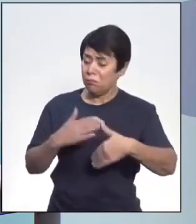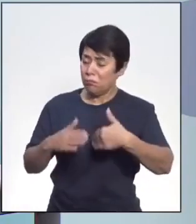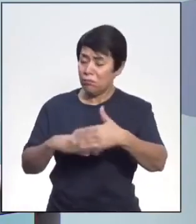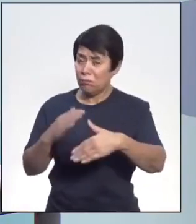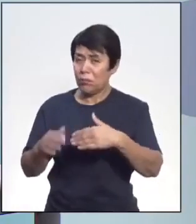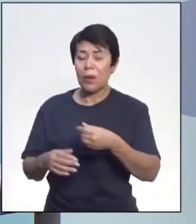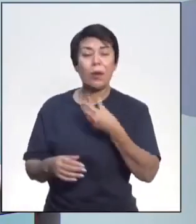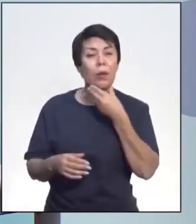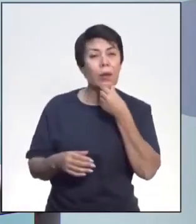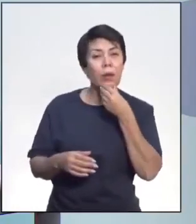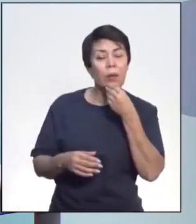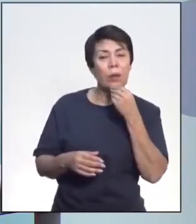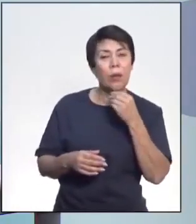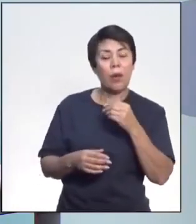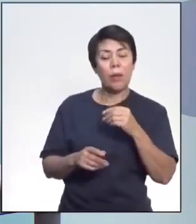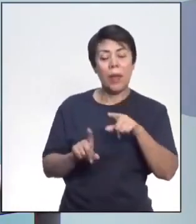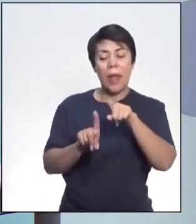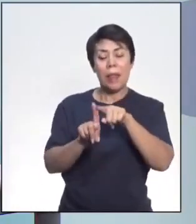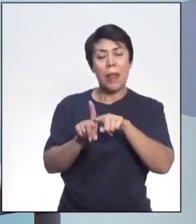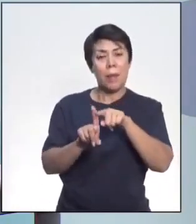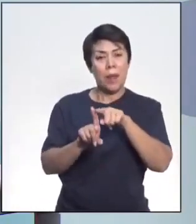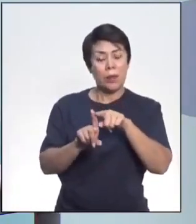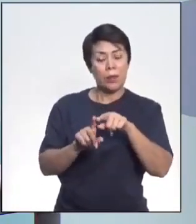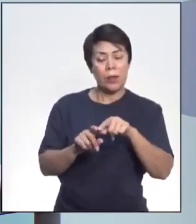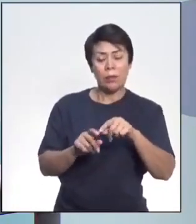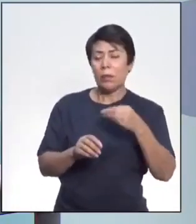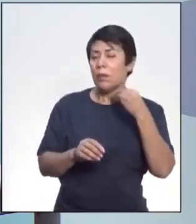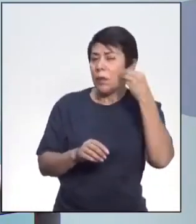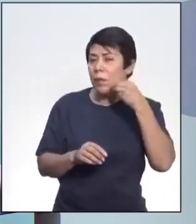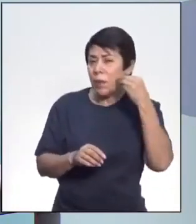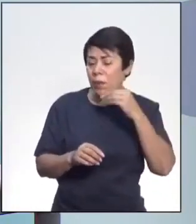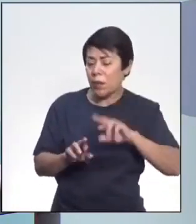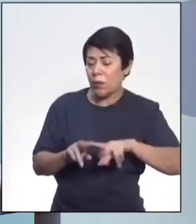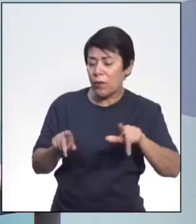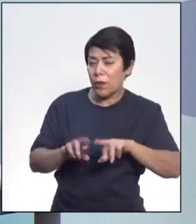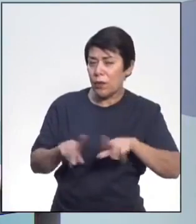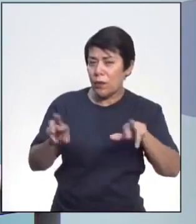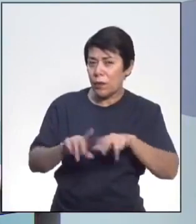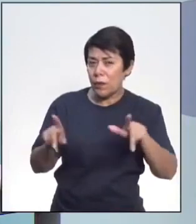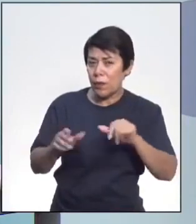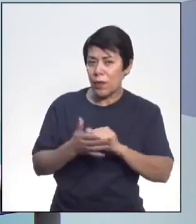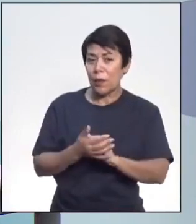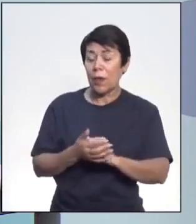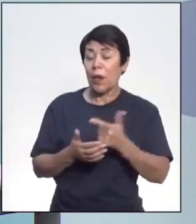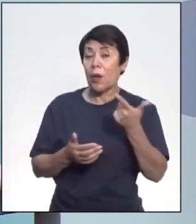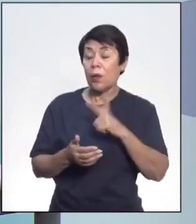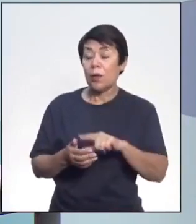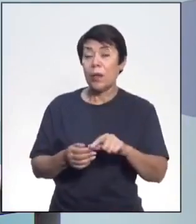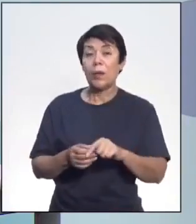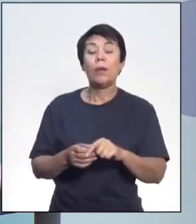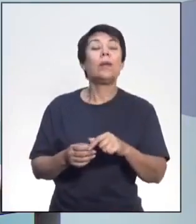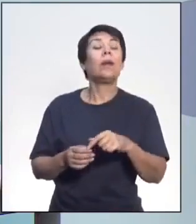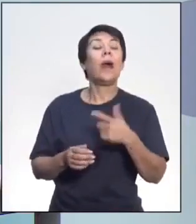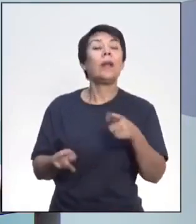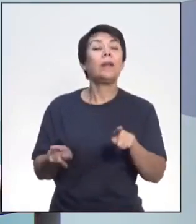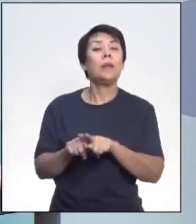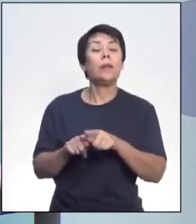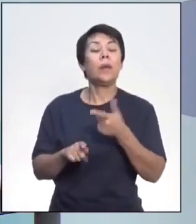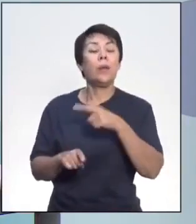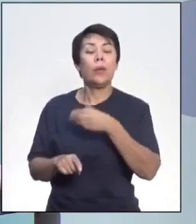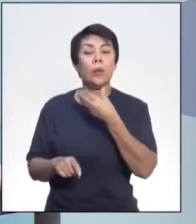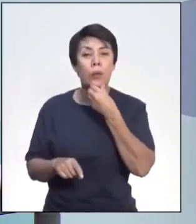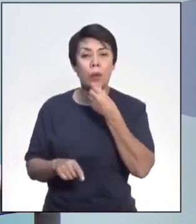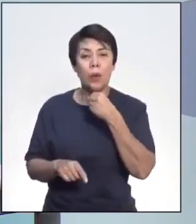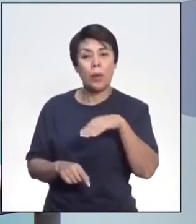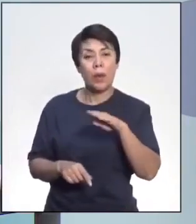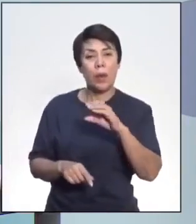foi variando as temperaturas até chegar a uma certa quantidade de extração de amônia. E, por fim, veio o Bosch, a partir